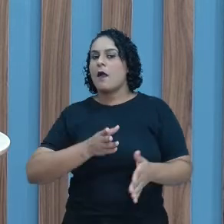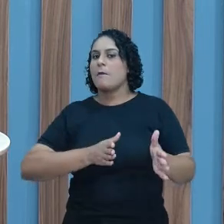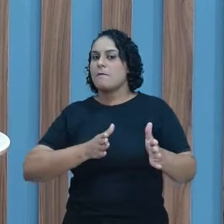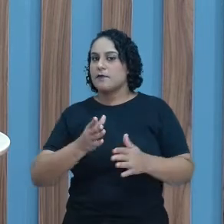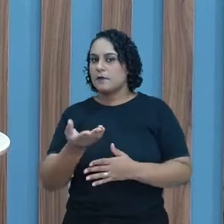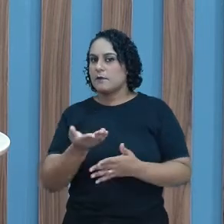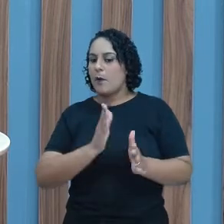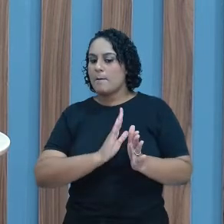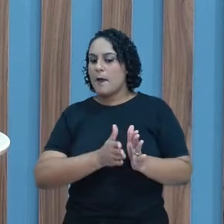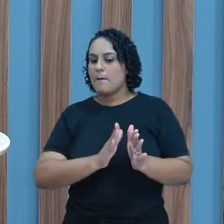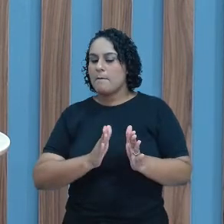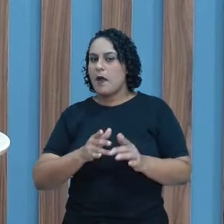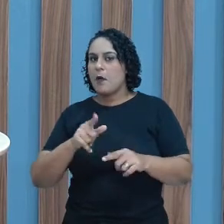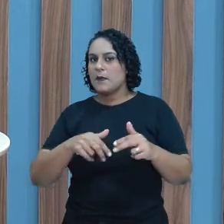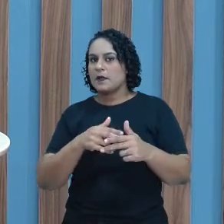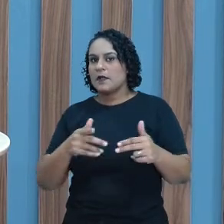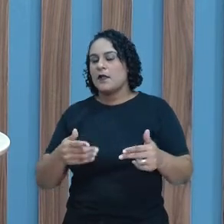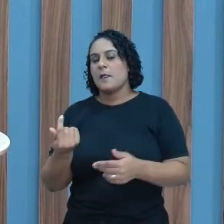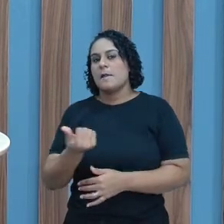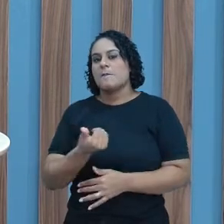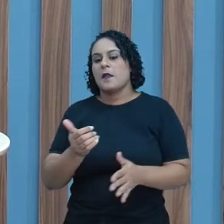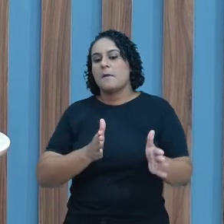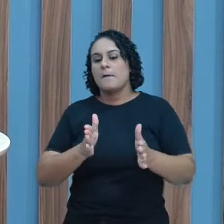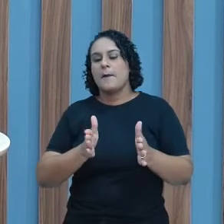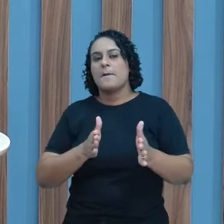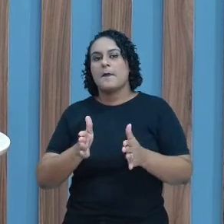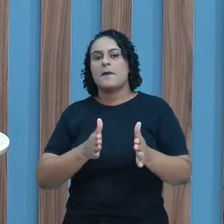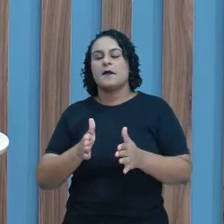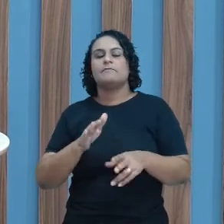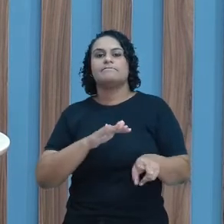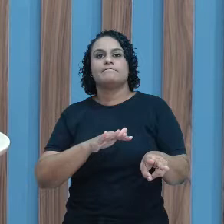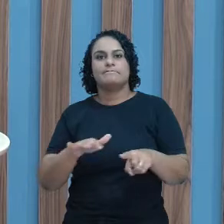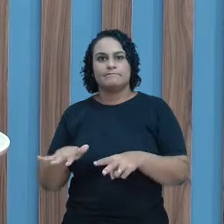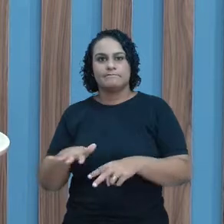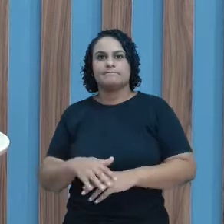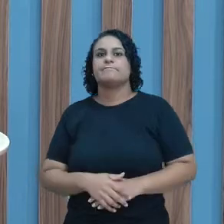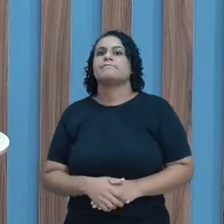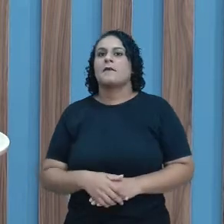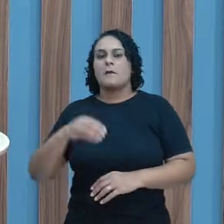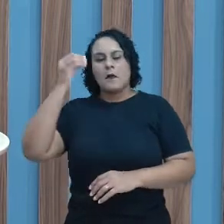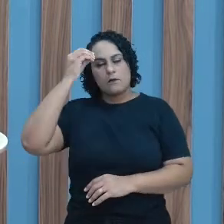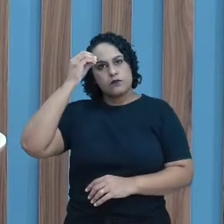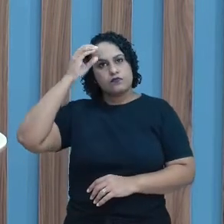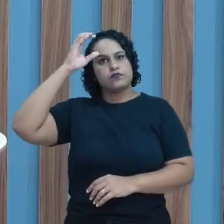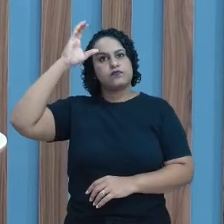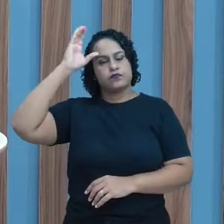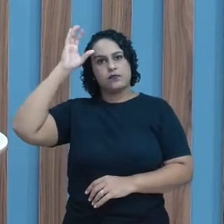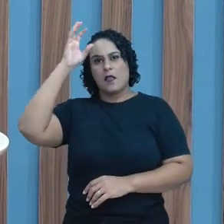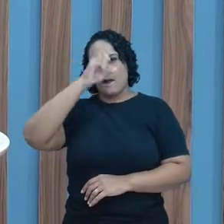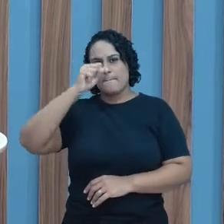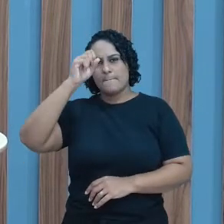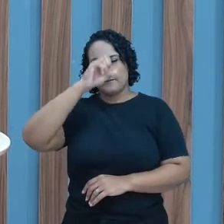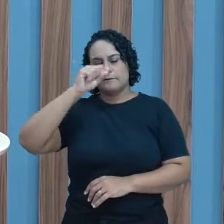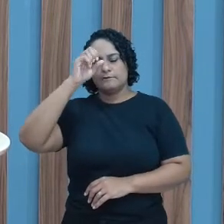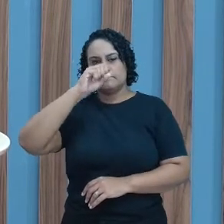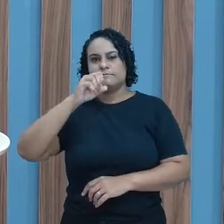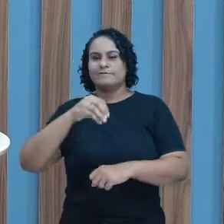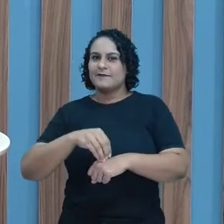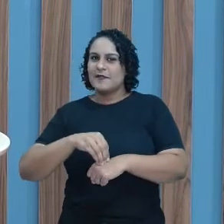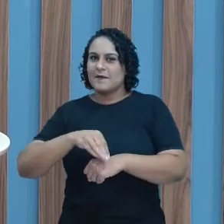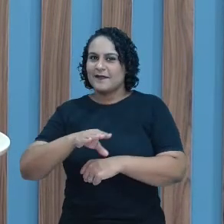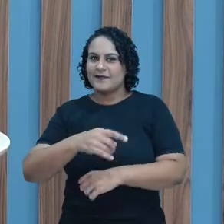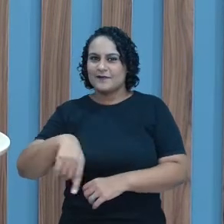semana para poder ampliar, né, esse conhecimento, para poder construir mais fundamentado. Então, esse é o meu